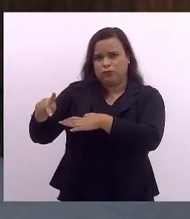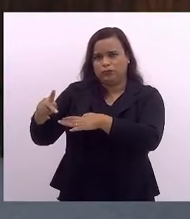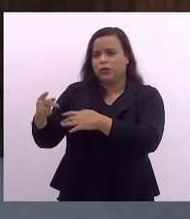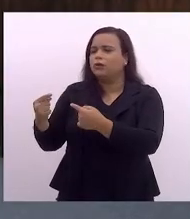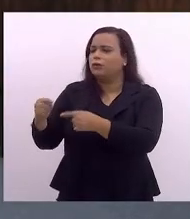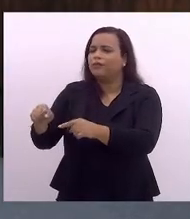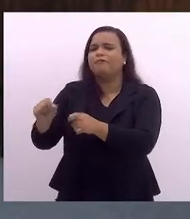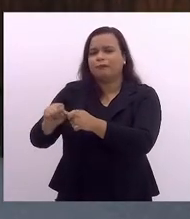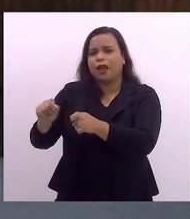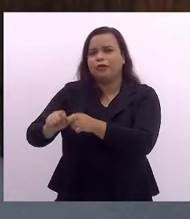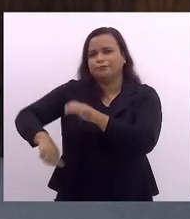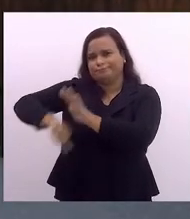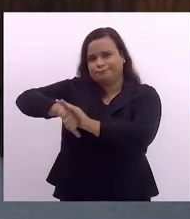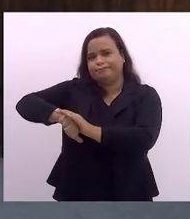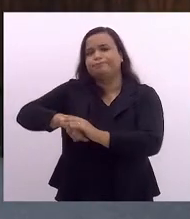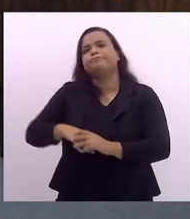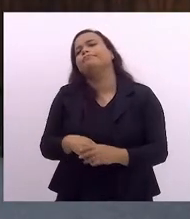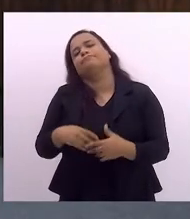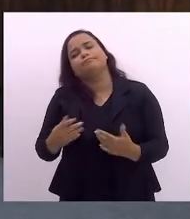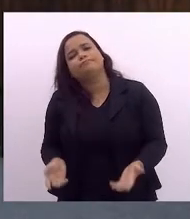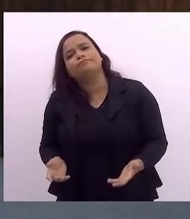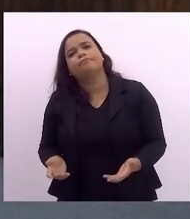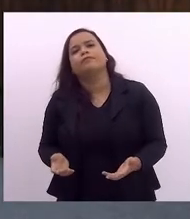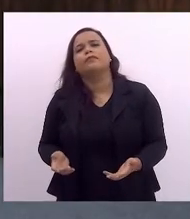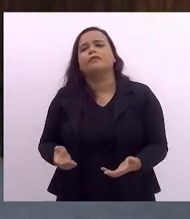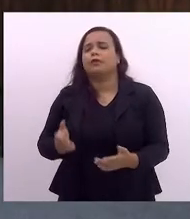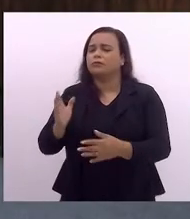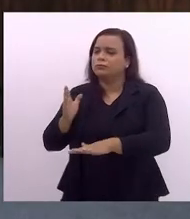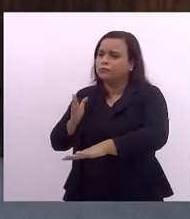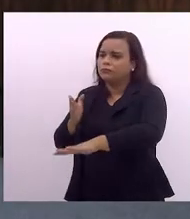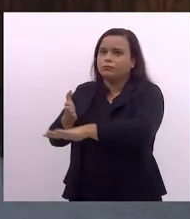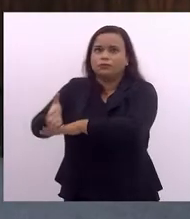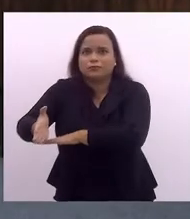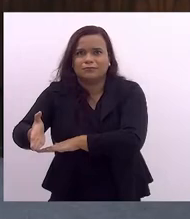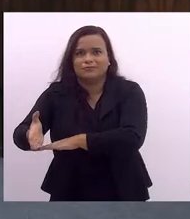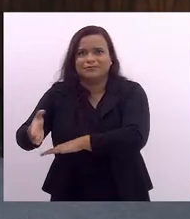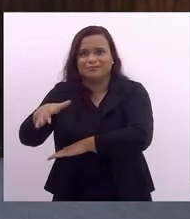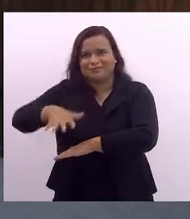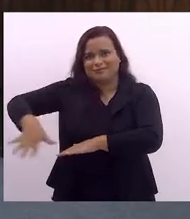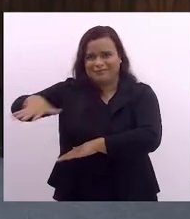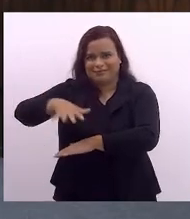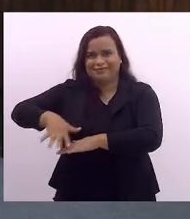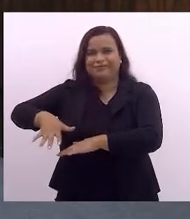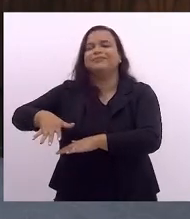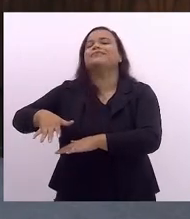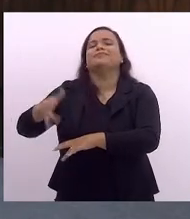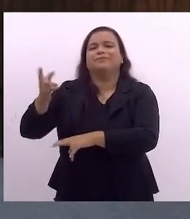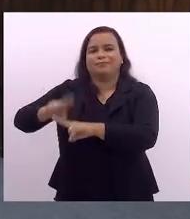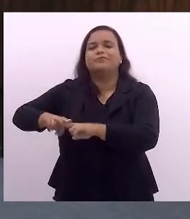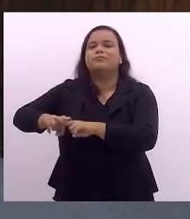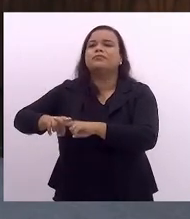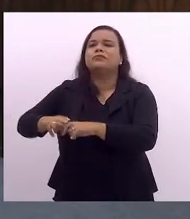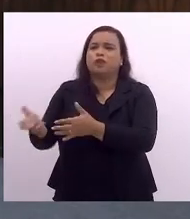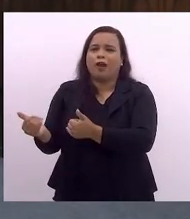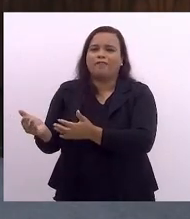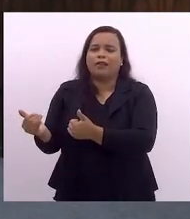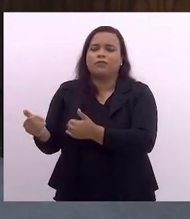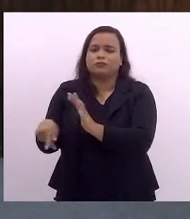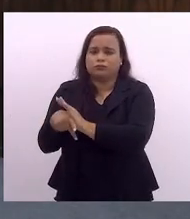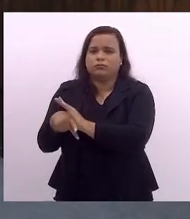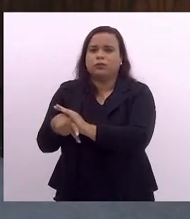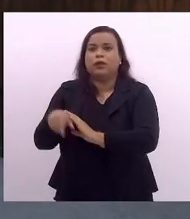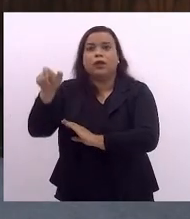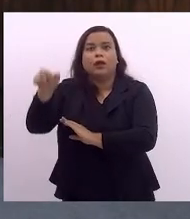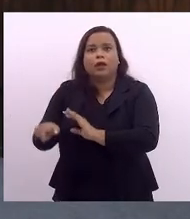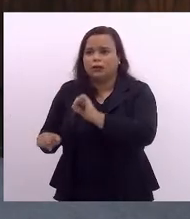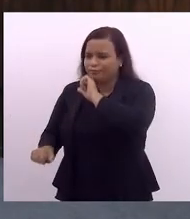Ele... Quando adentrou aquele lugar, ele foi transformado para o